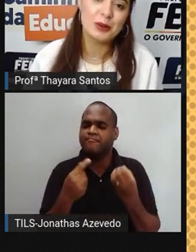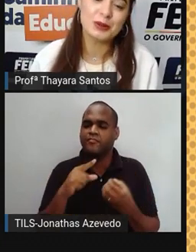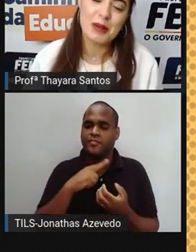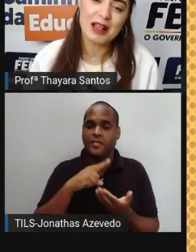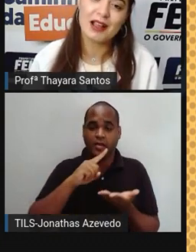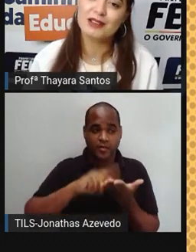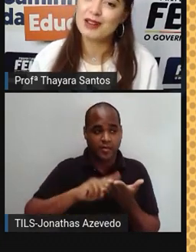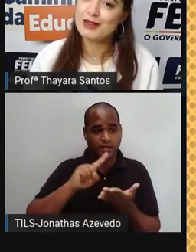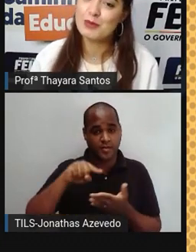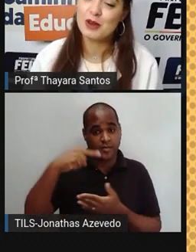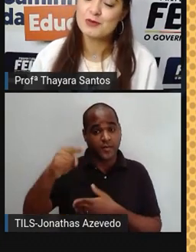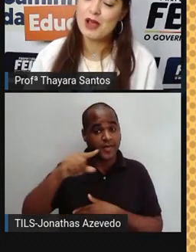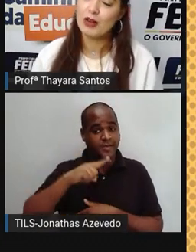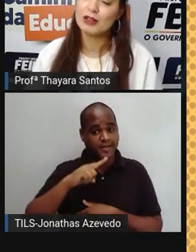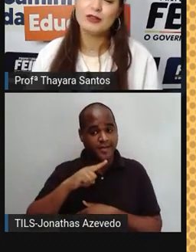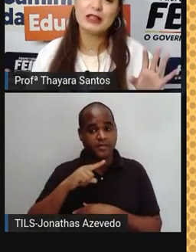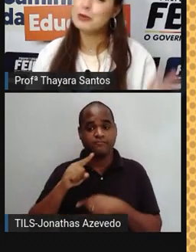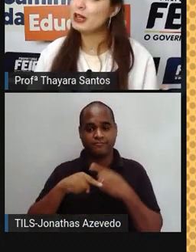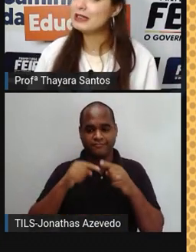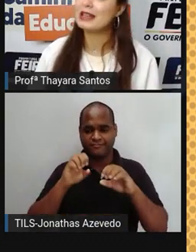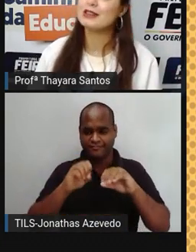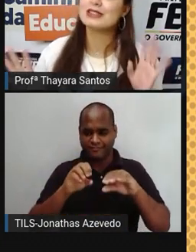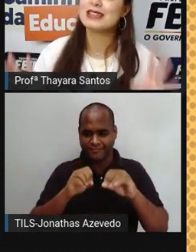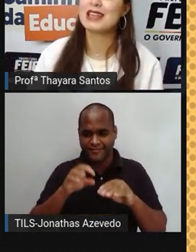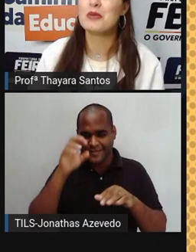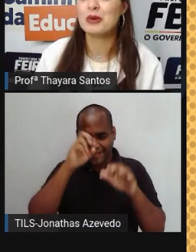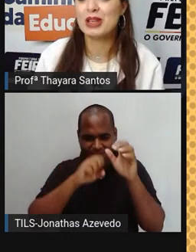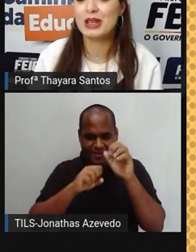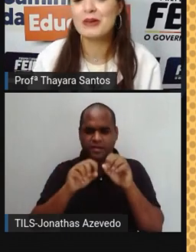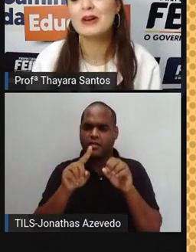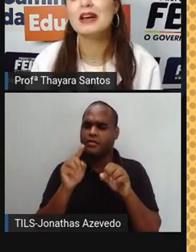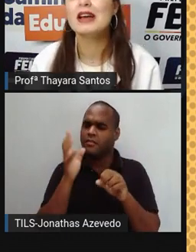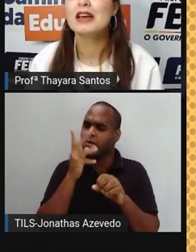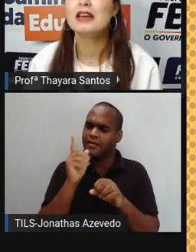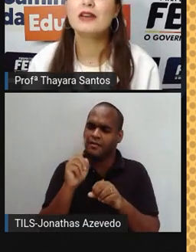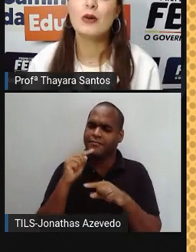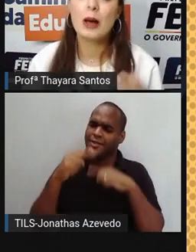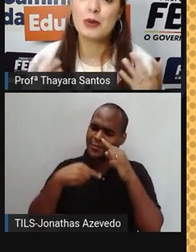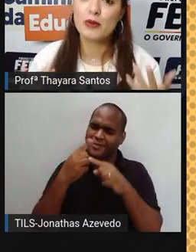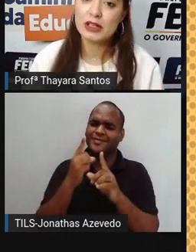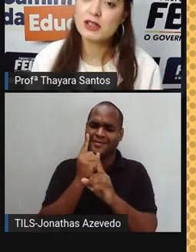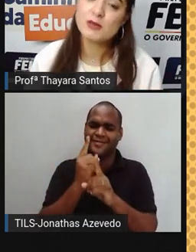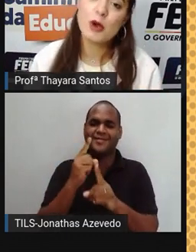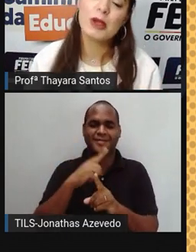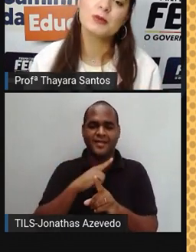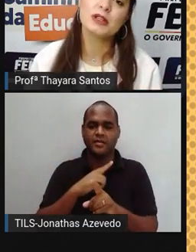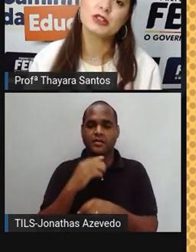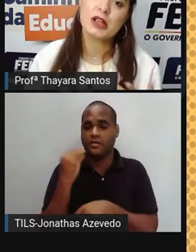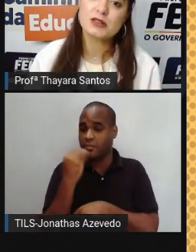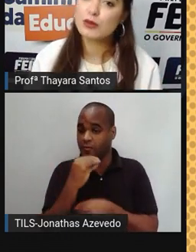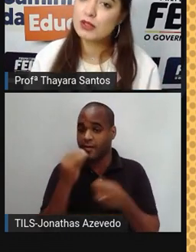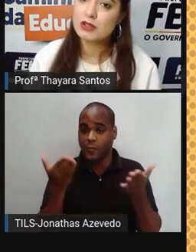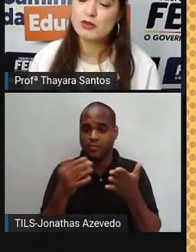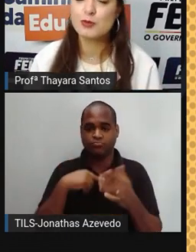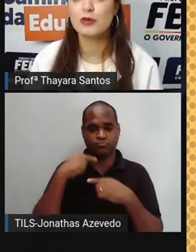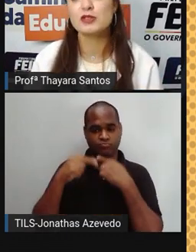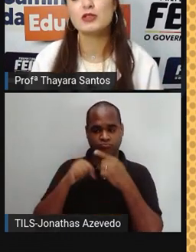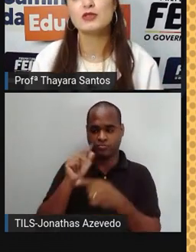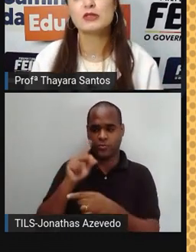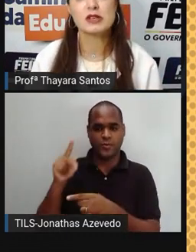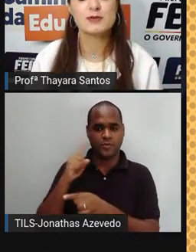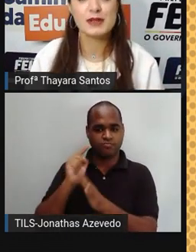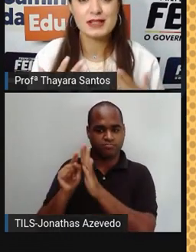já tem o nosso encontro marcado na nossa próxima aula não vai demorar nada vai ser daqui a pouquinho então aproveitem esse momento para tirar as dúvidas